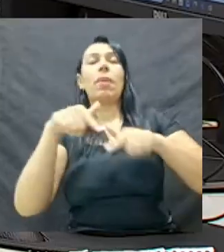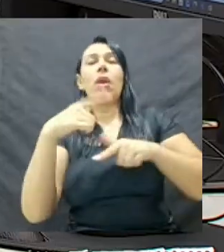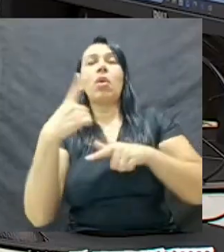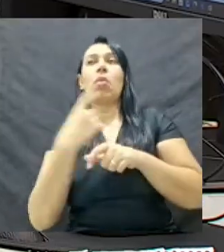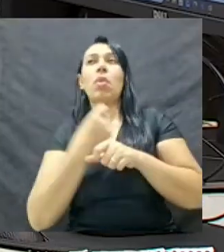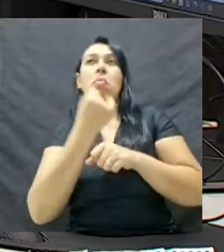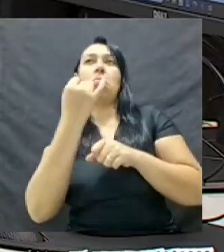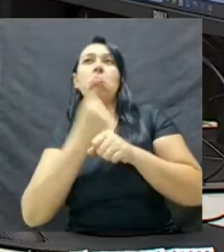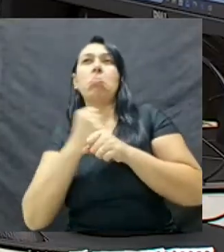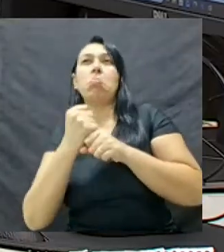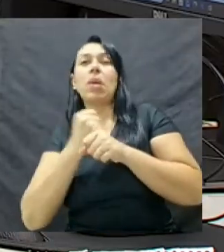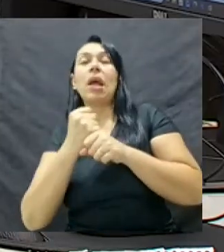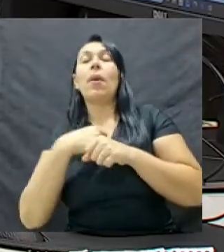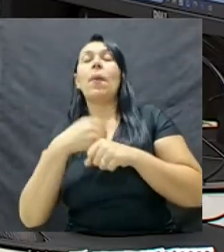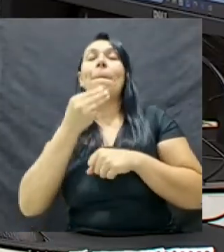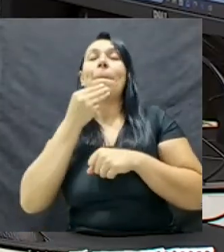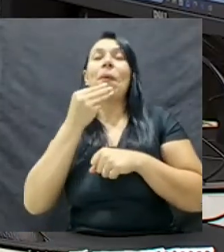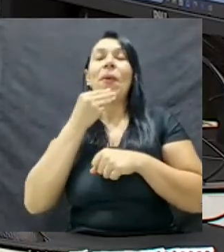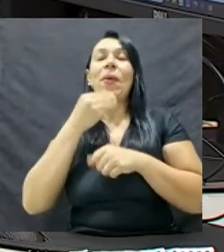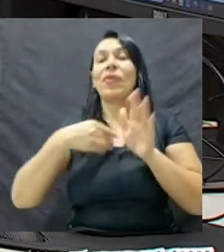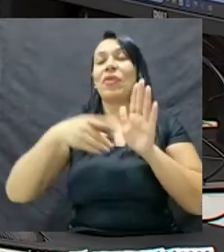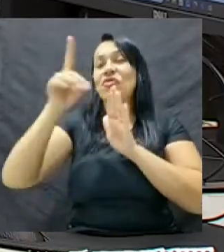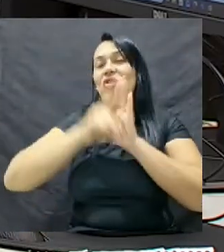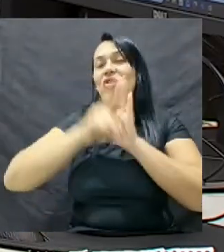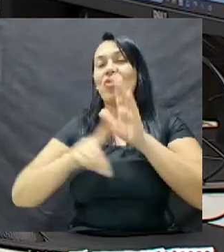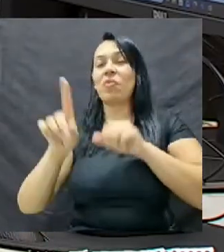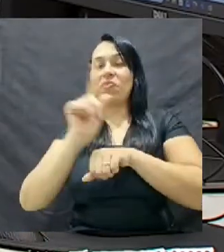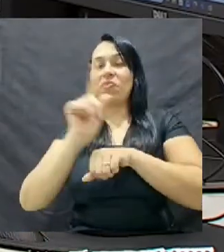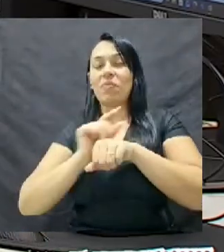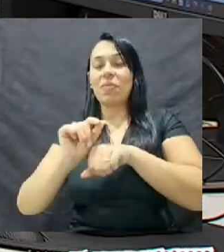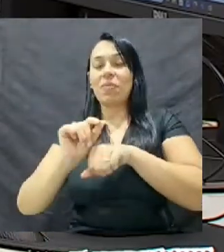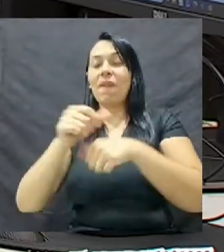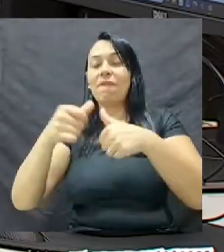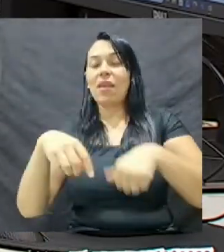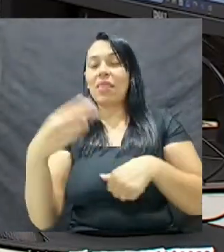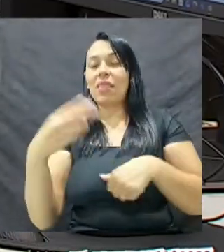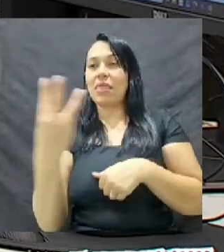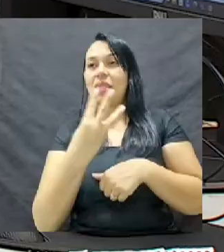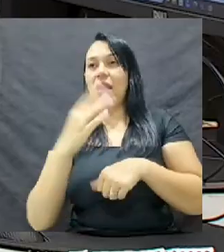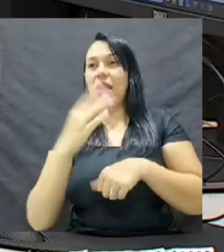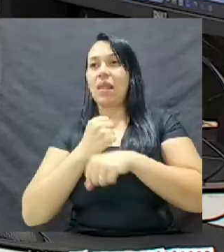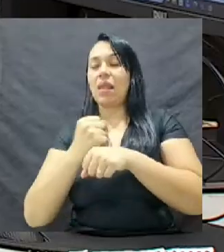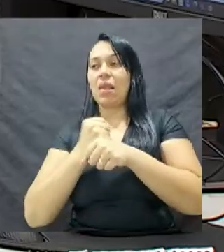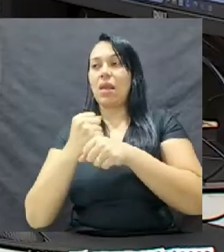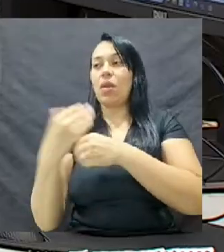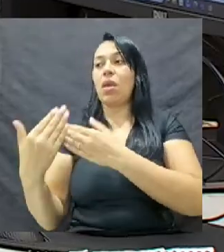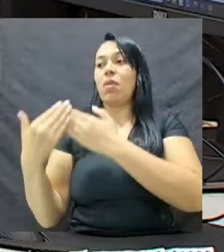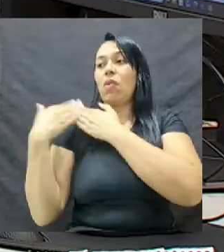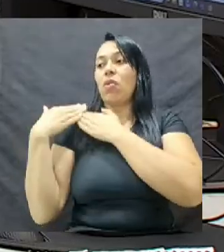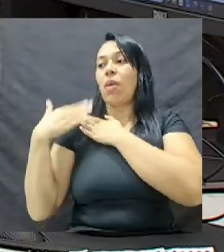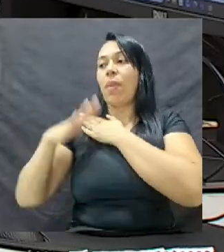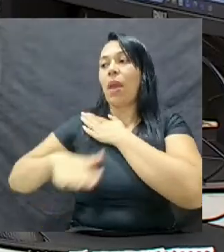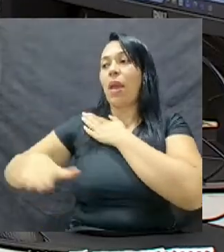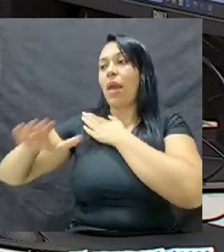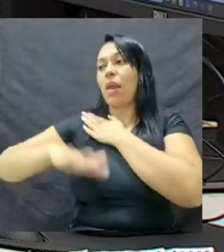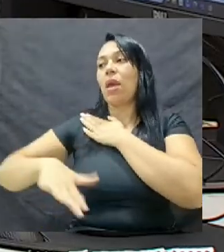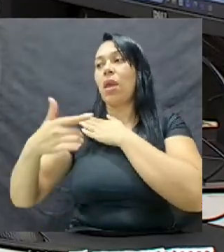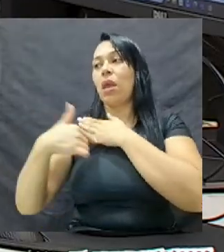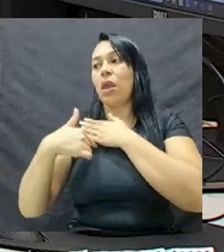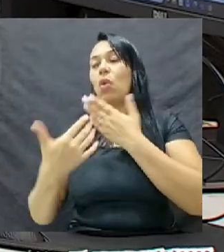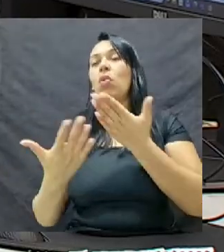ser diretor de finanças, fiquei por 3 anos responsável pela área, isso me acrescentou bagagem, me trouxe